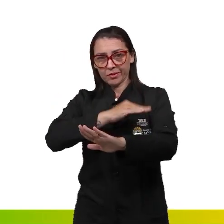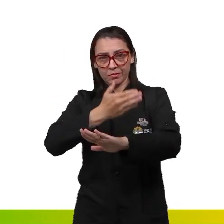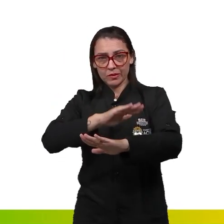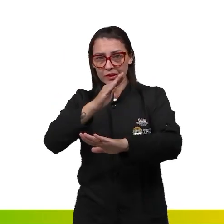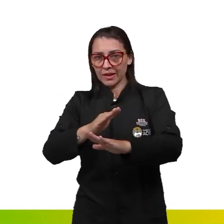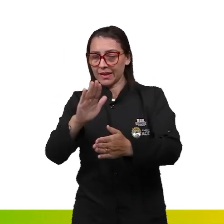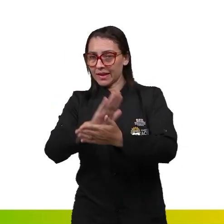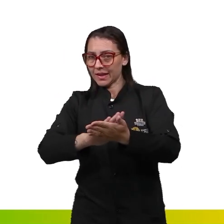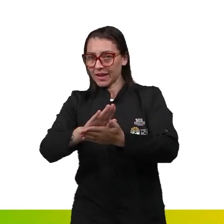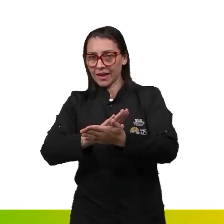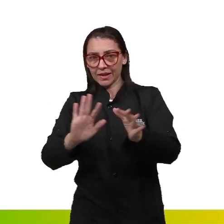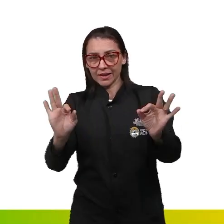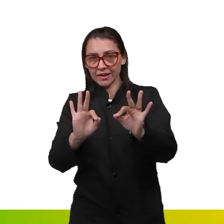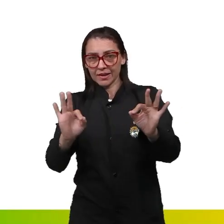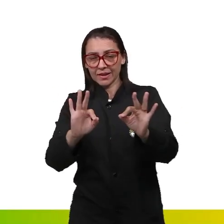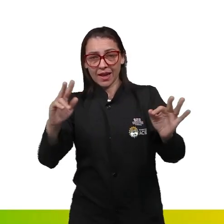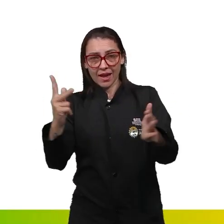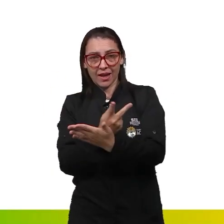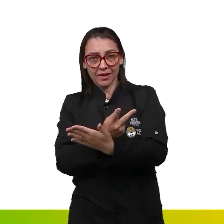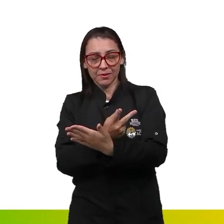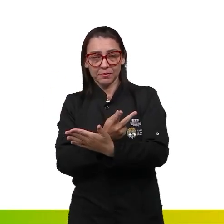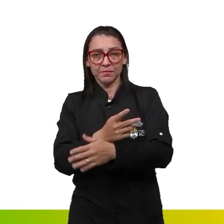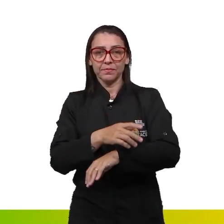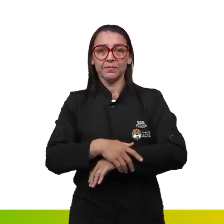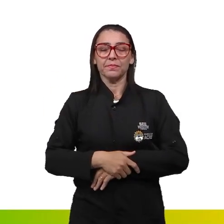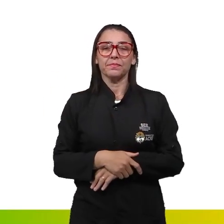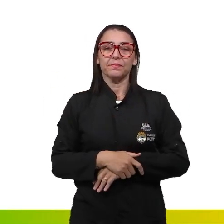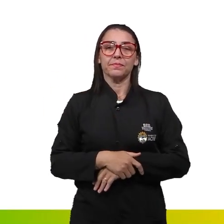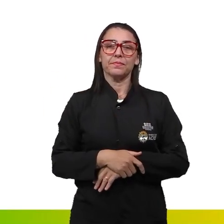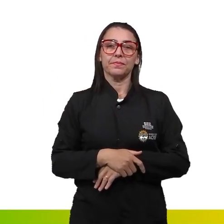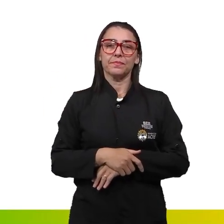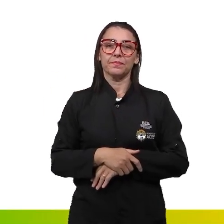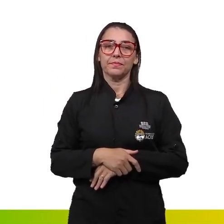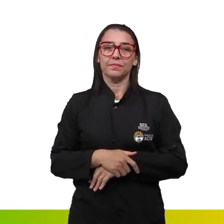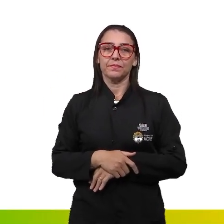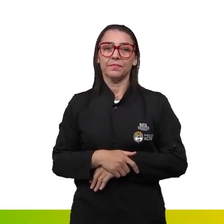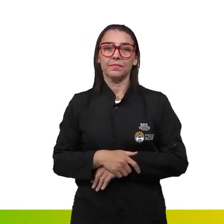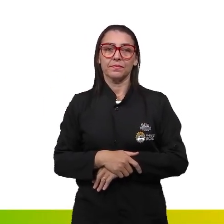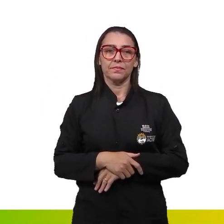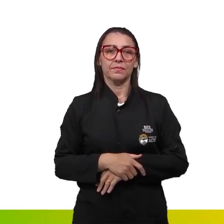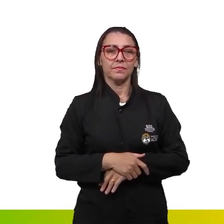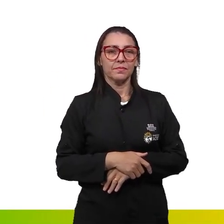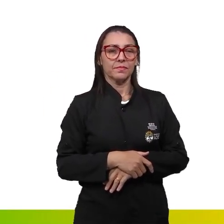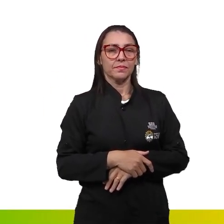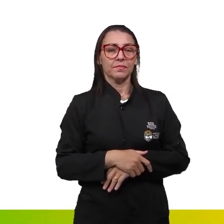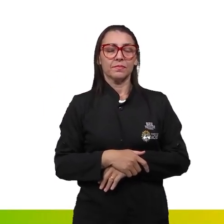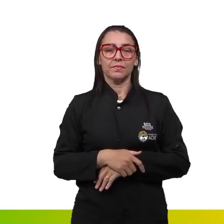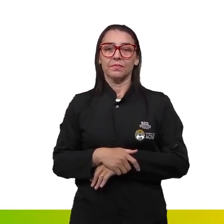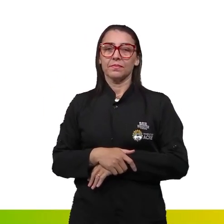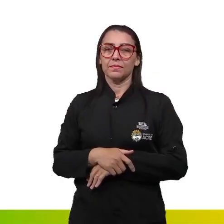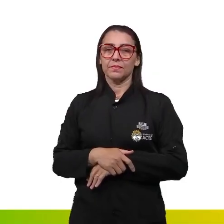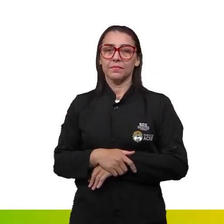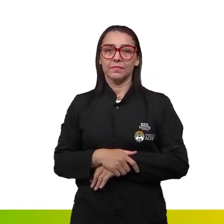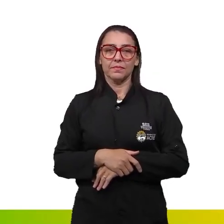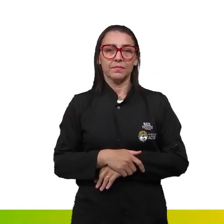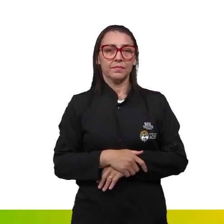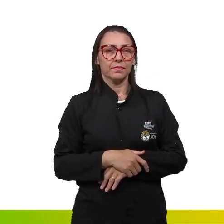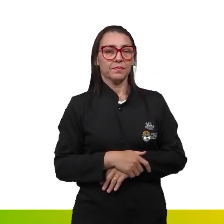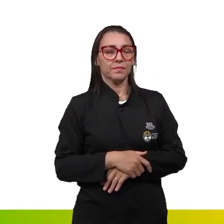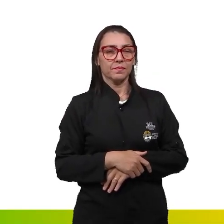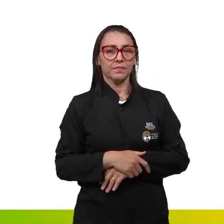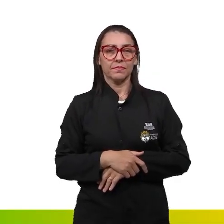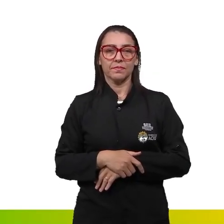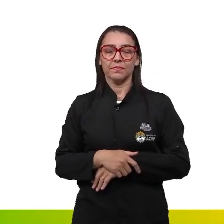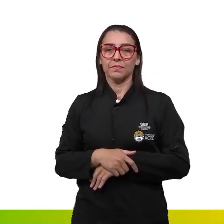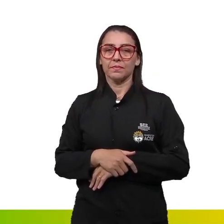pessoa... Não, isso aqui é errado, né, galera? Vamos ajeitar isso aqui. Isso aqui não é a nossa resposta. Vamos apagar, para